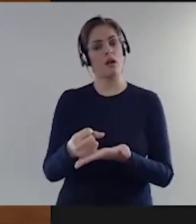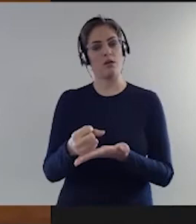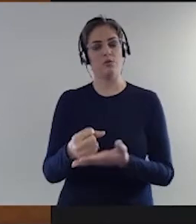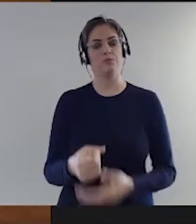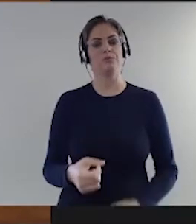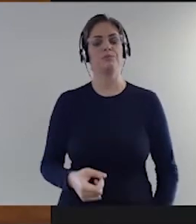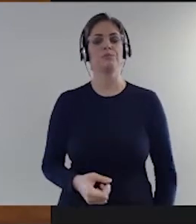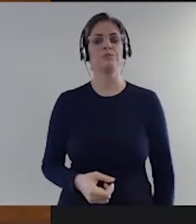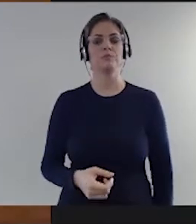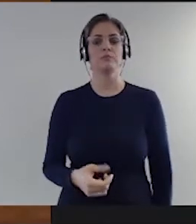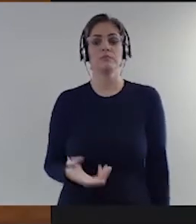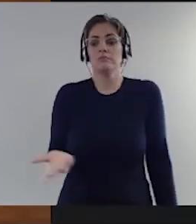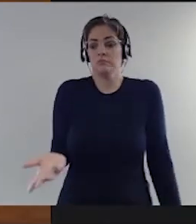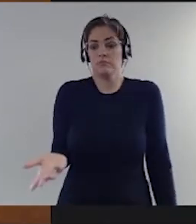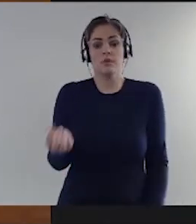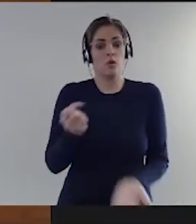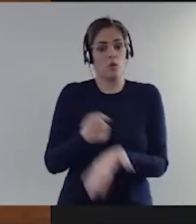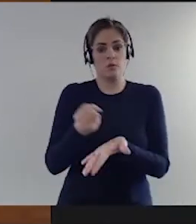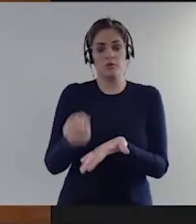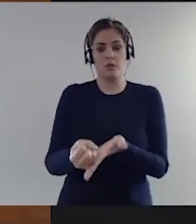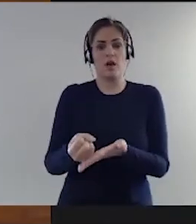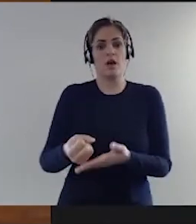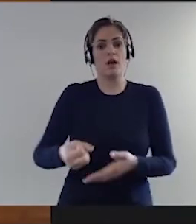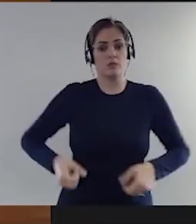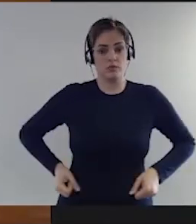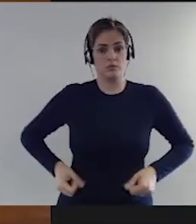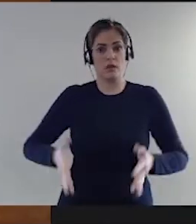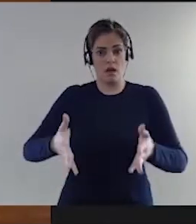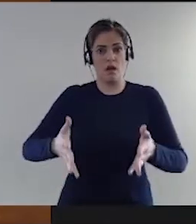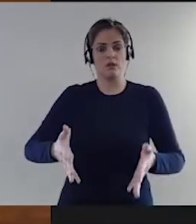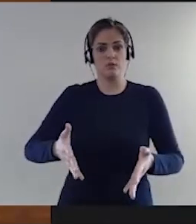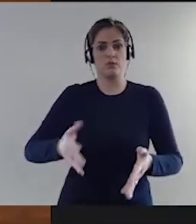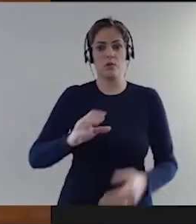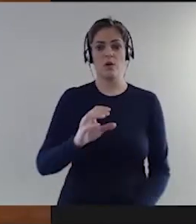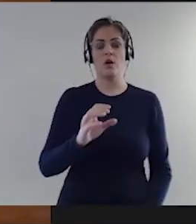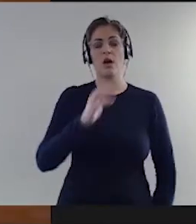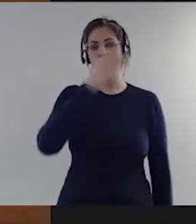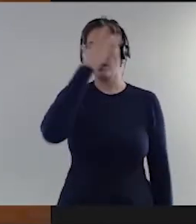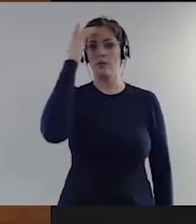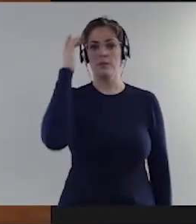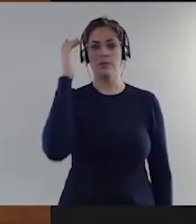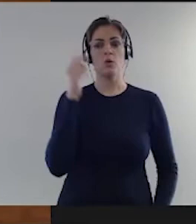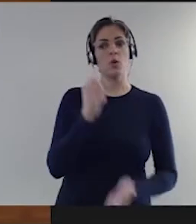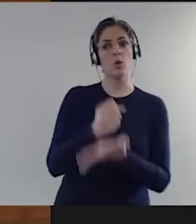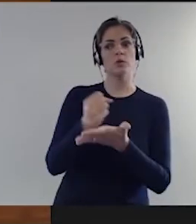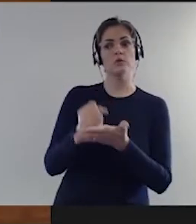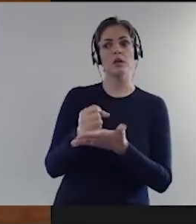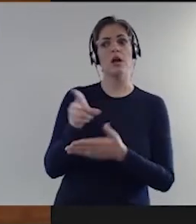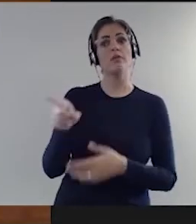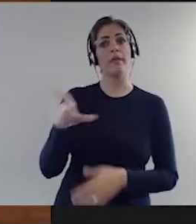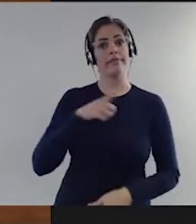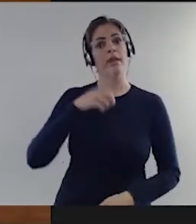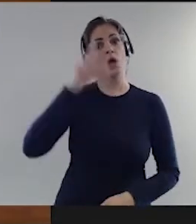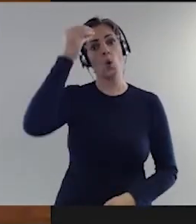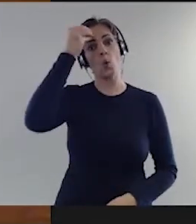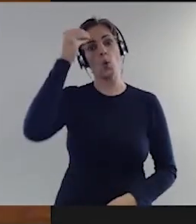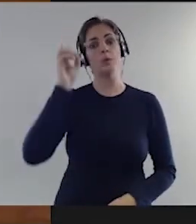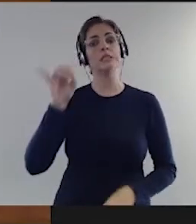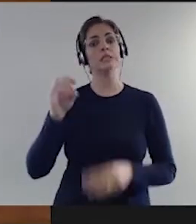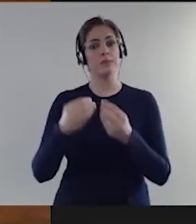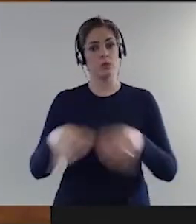né? Que nos contratos onerosos, os contratantes respondem por culpa. Vale